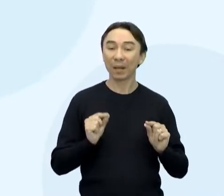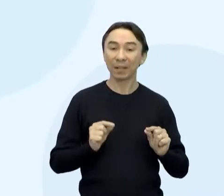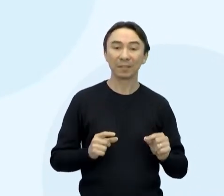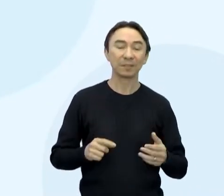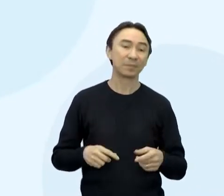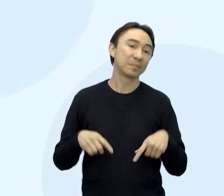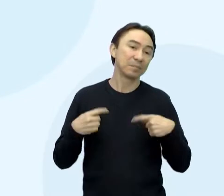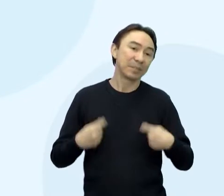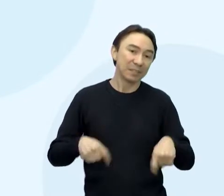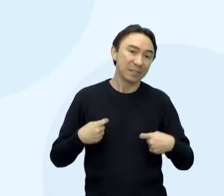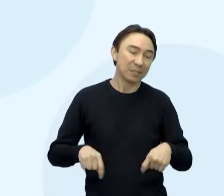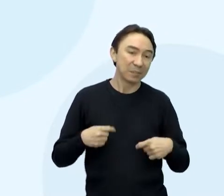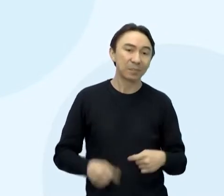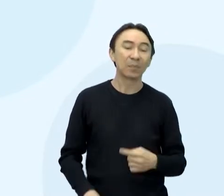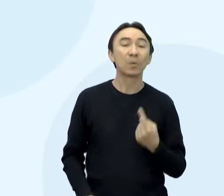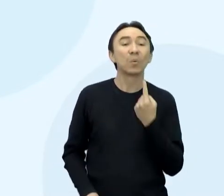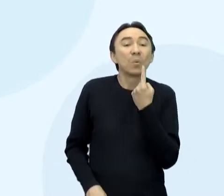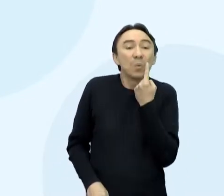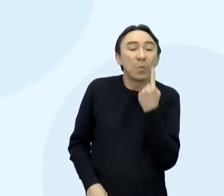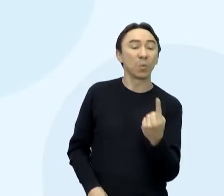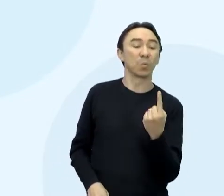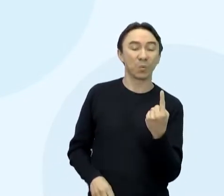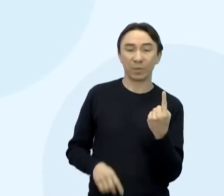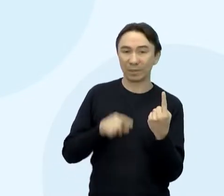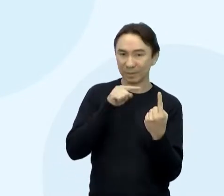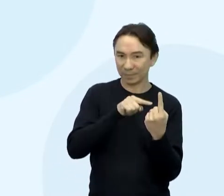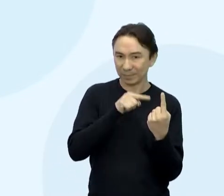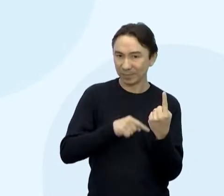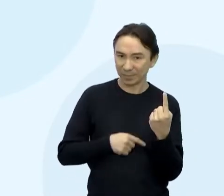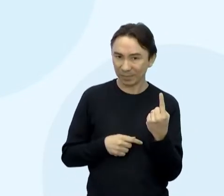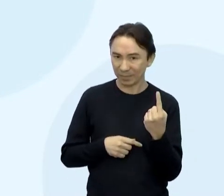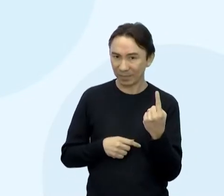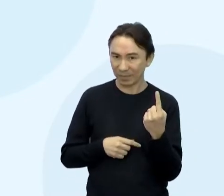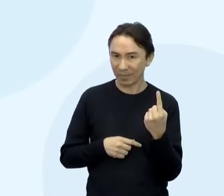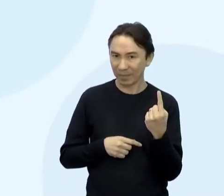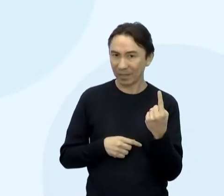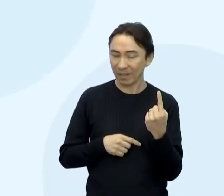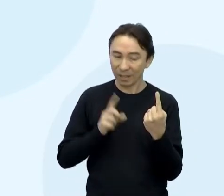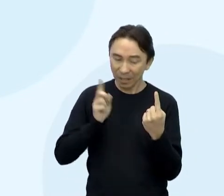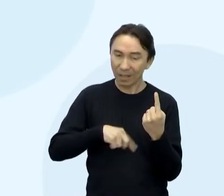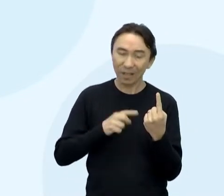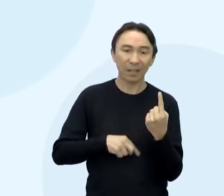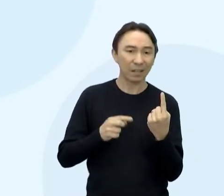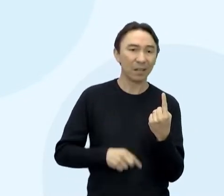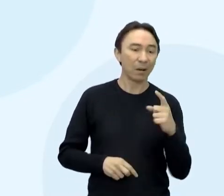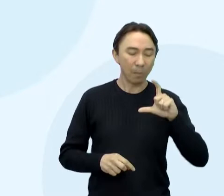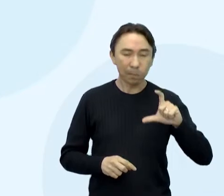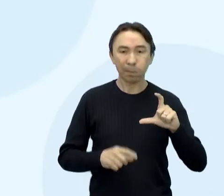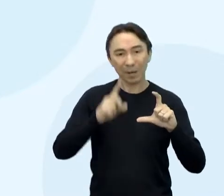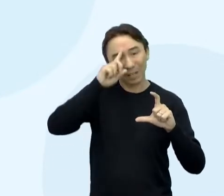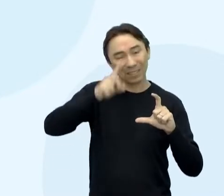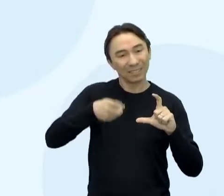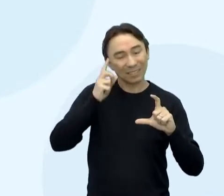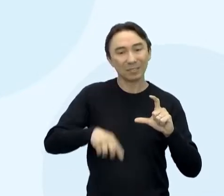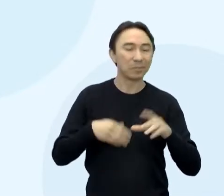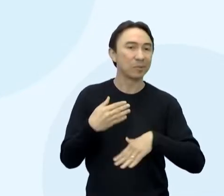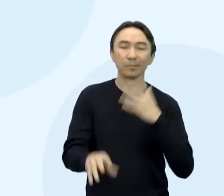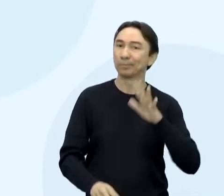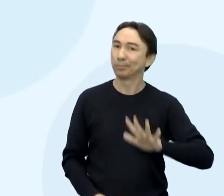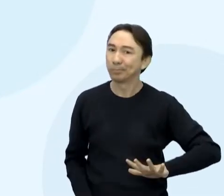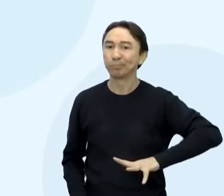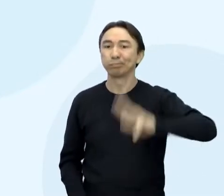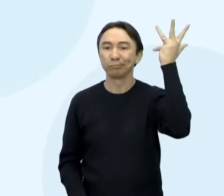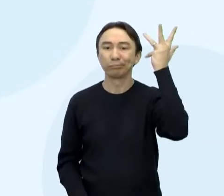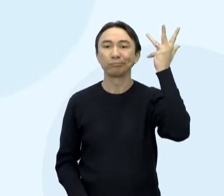de apenas um único alelo dominante para acarretar essa característica.